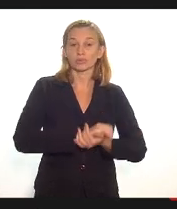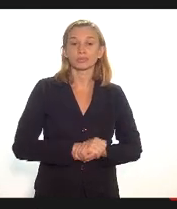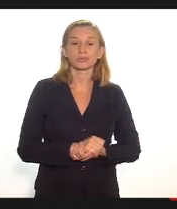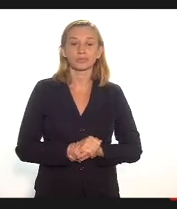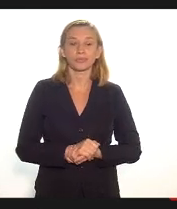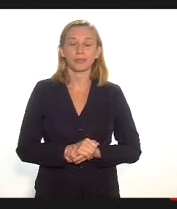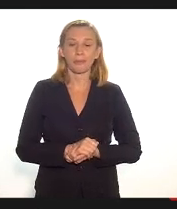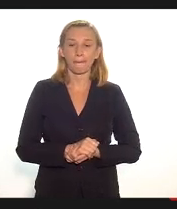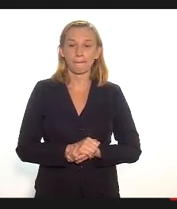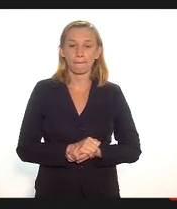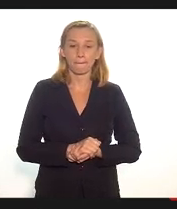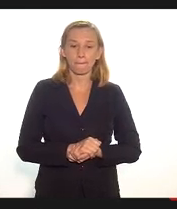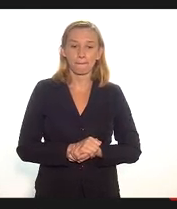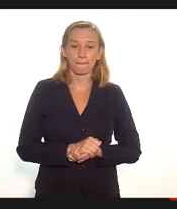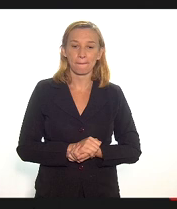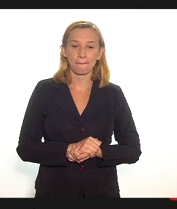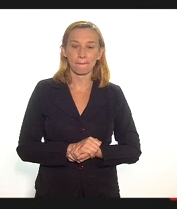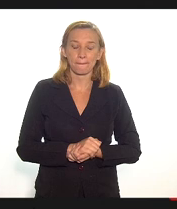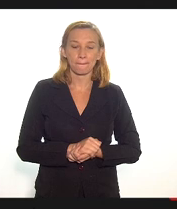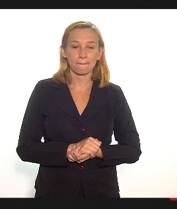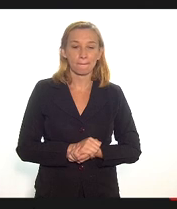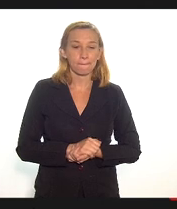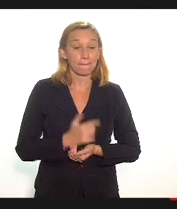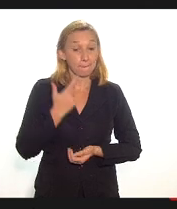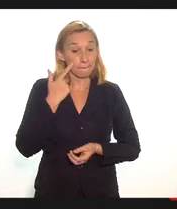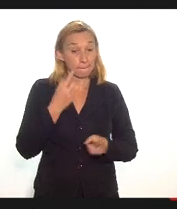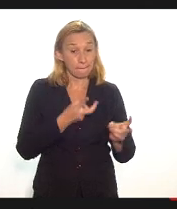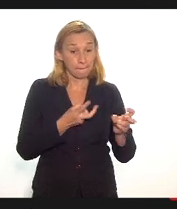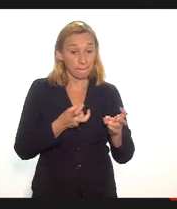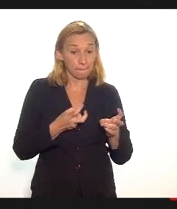onerosa. Então, eu estou vendo lá que a